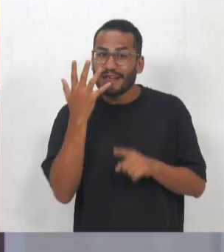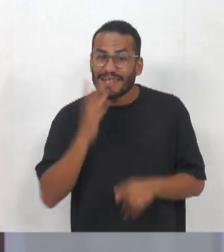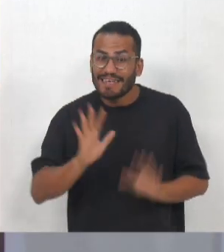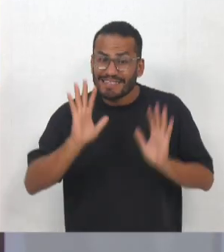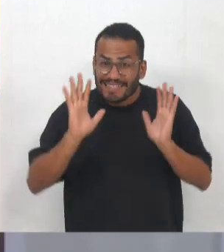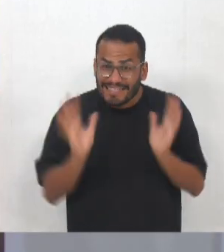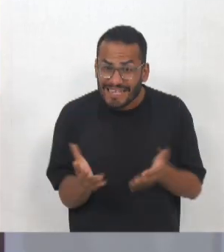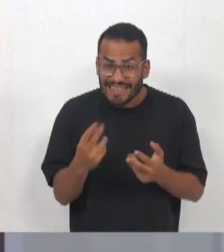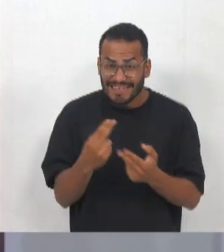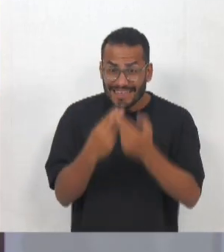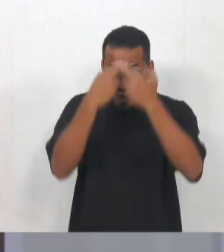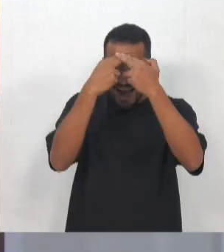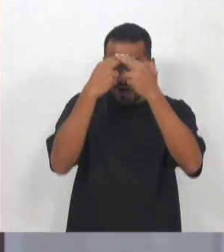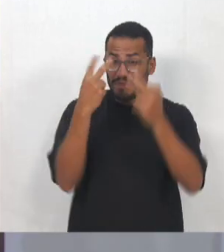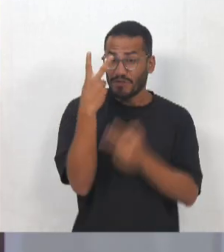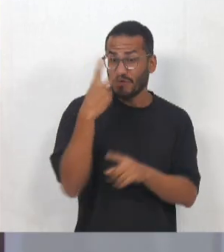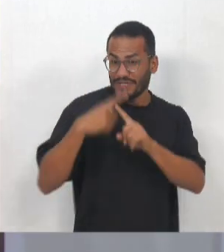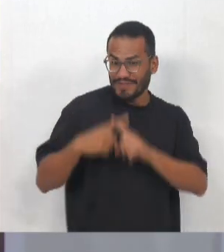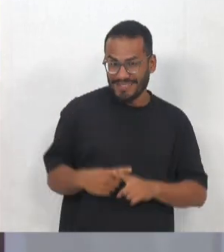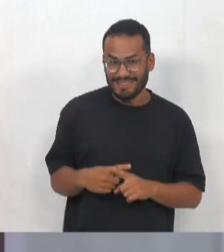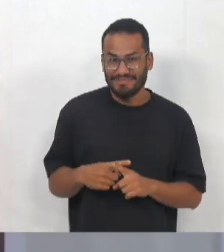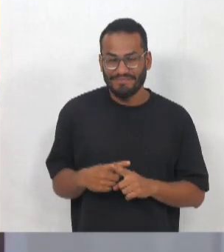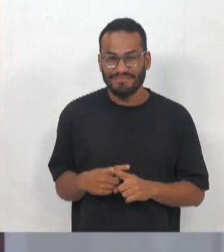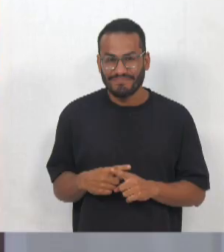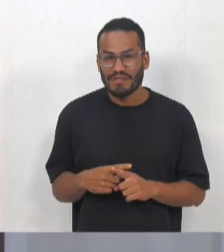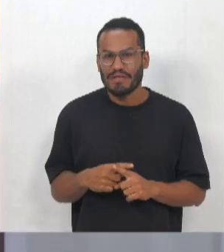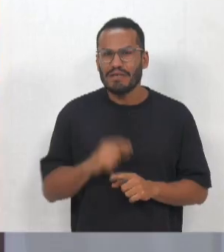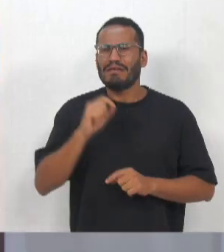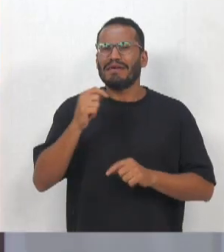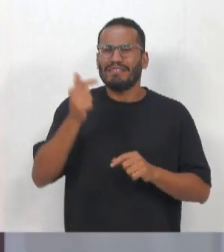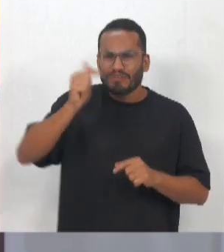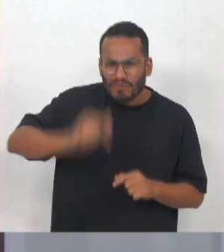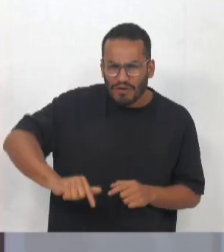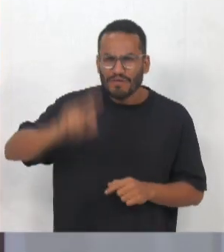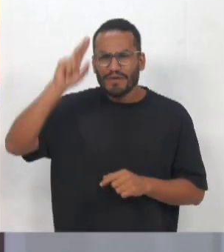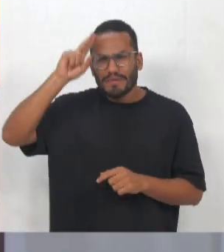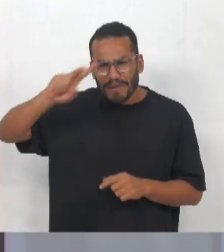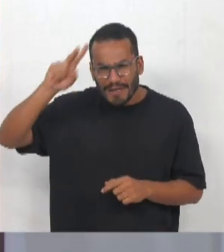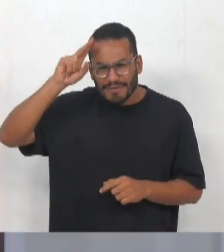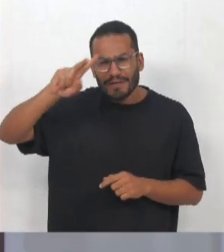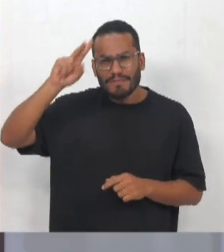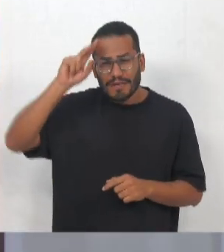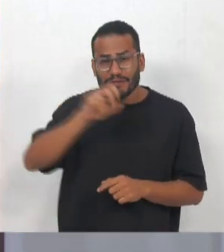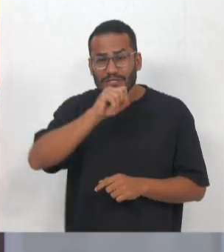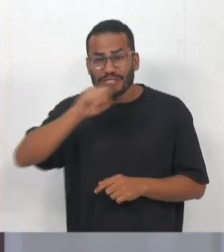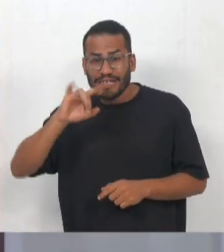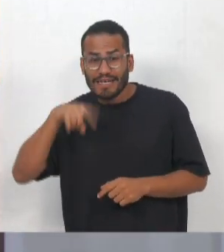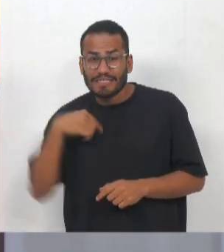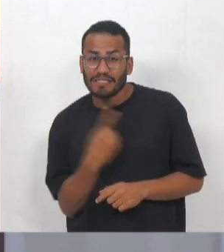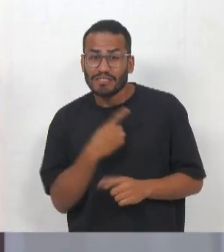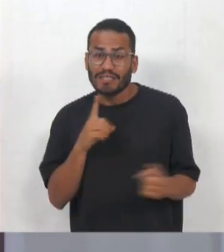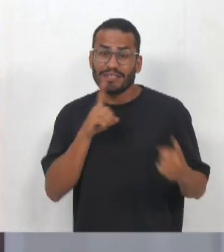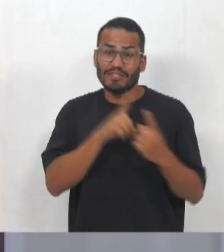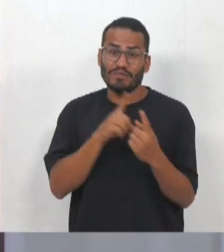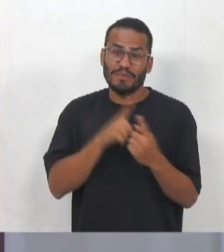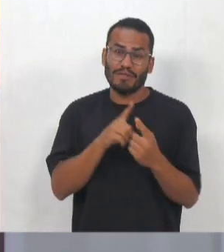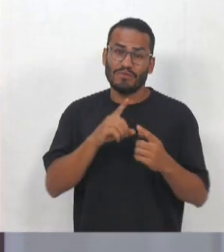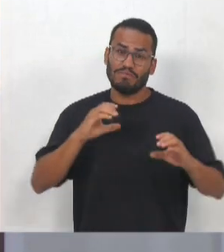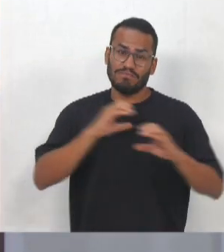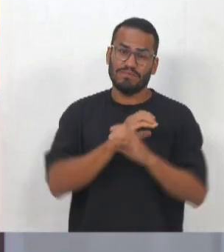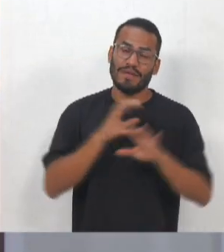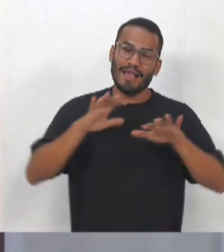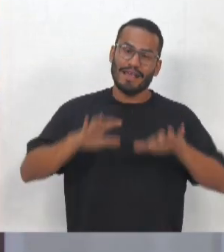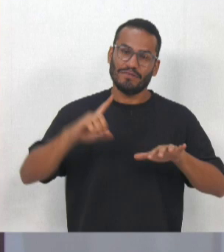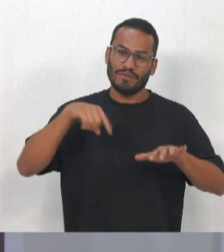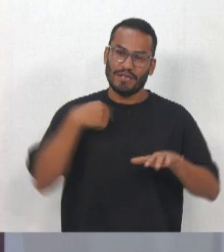passa pelo trauma 2 vezes, né? E para que ficar lembrando disso se a gente fosse um atendimento integrado? É isso